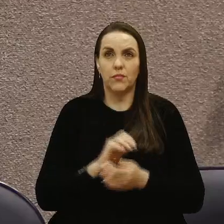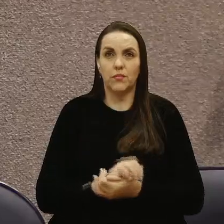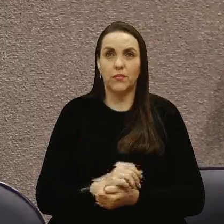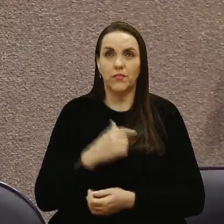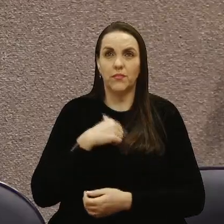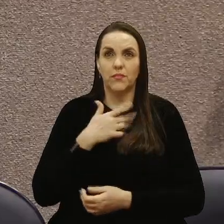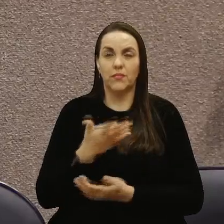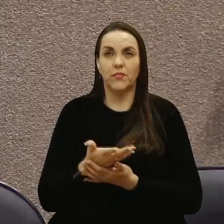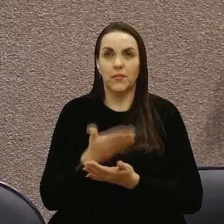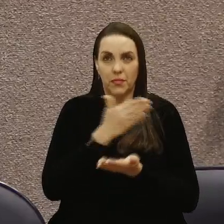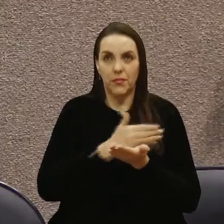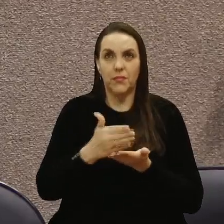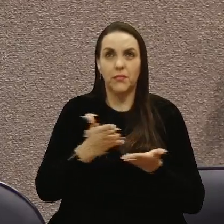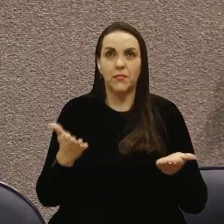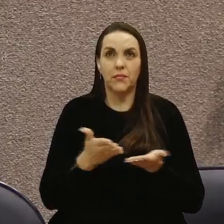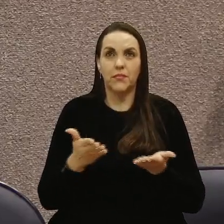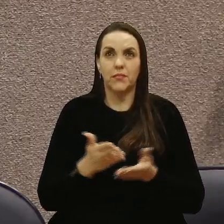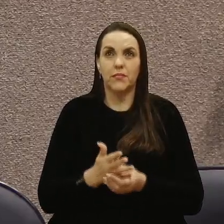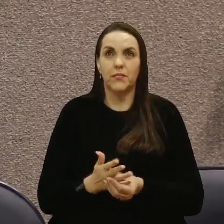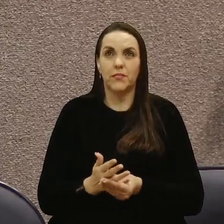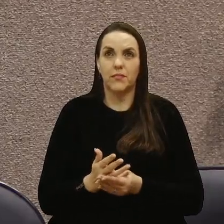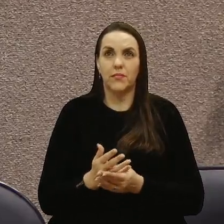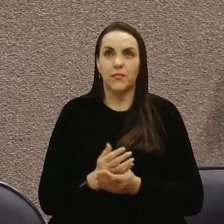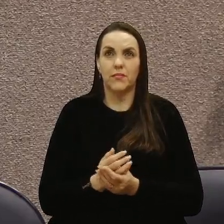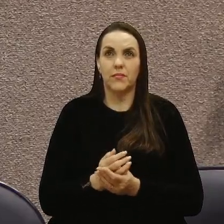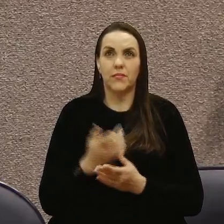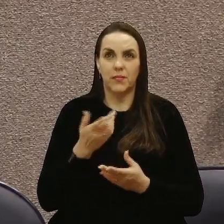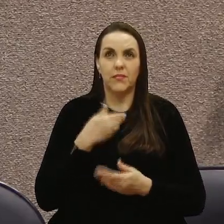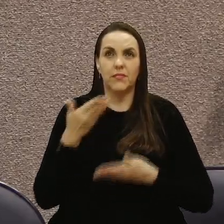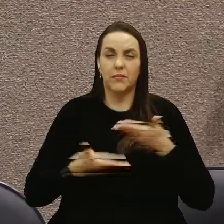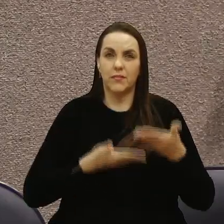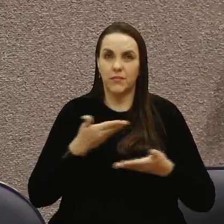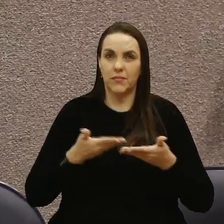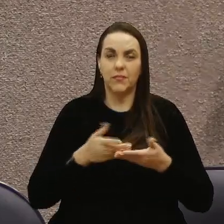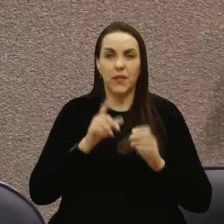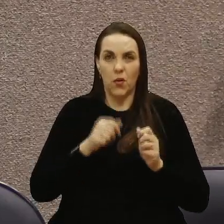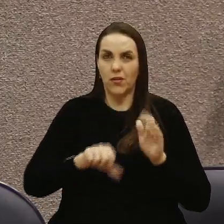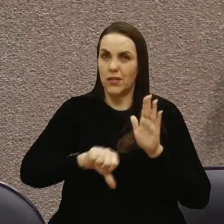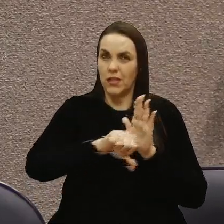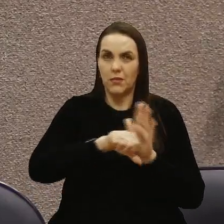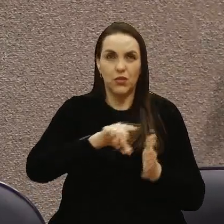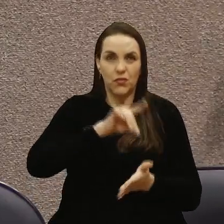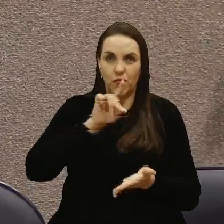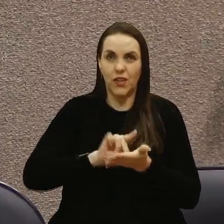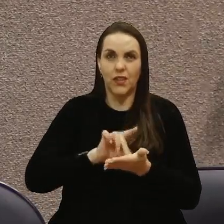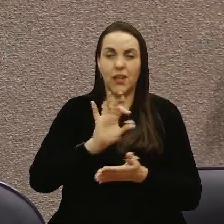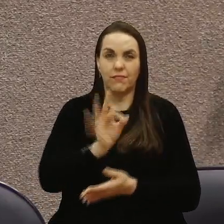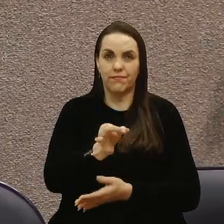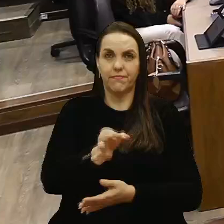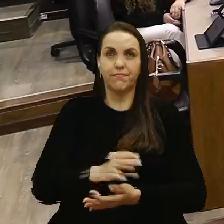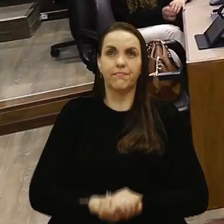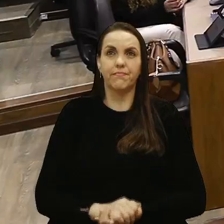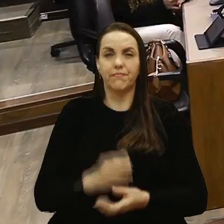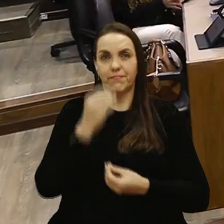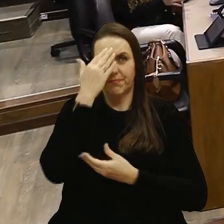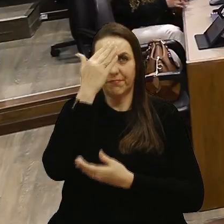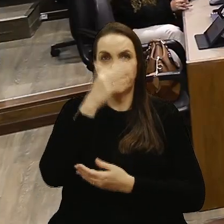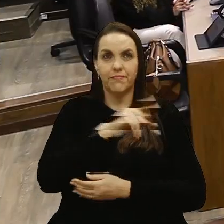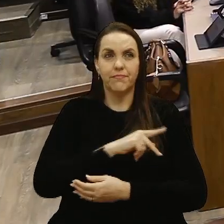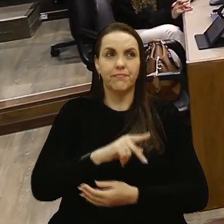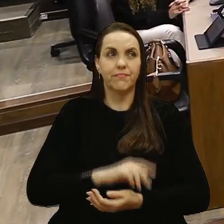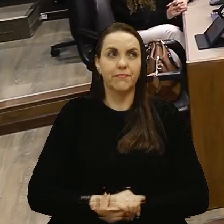A partir de agora, esses criminosos estarão sendo tratados como criminosos de fato que são. Muito obrigado, presidente.